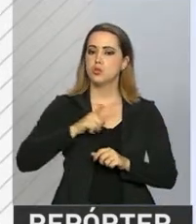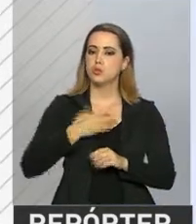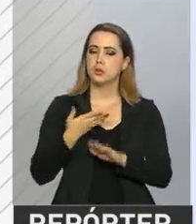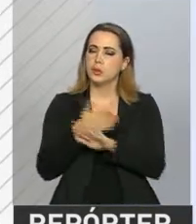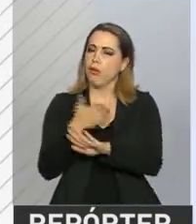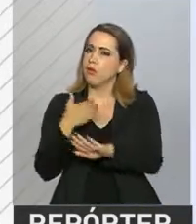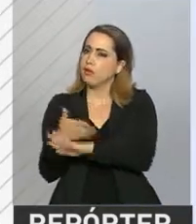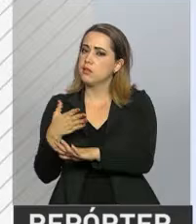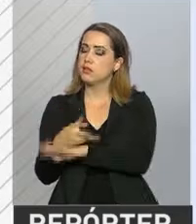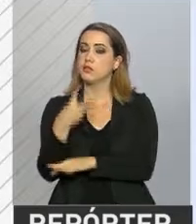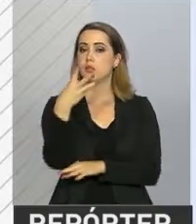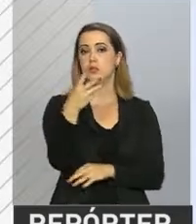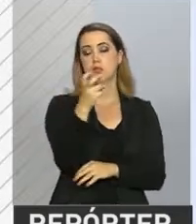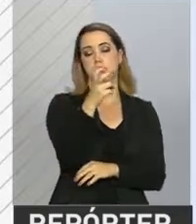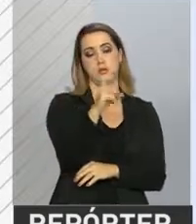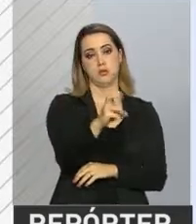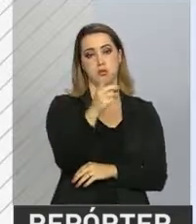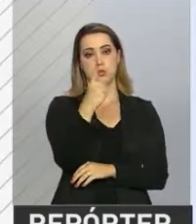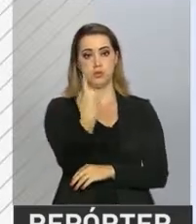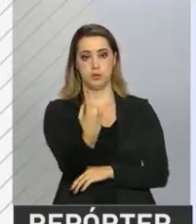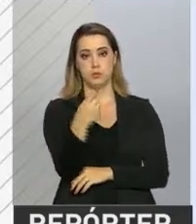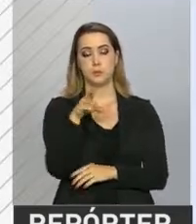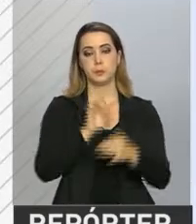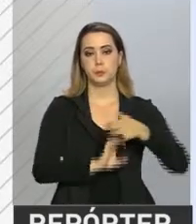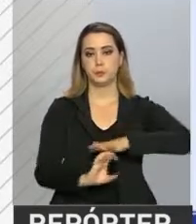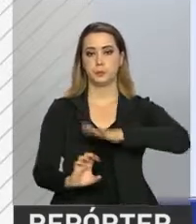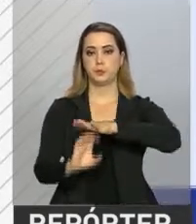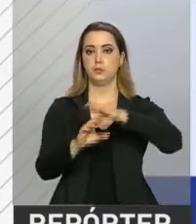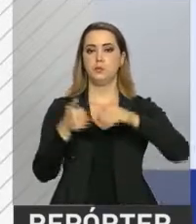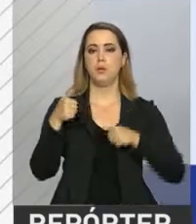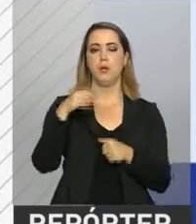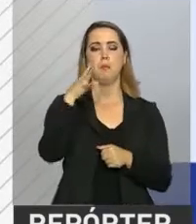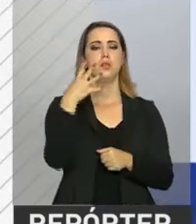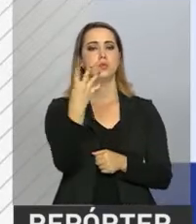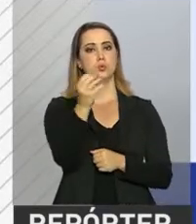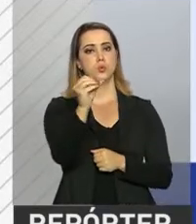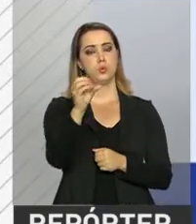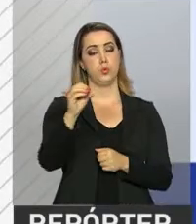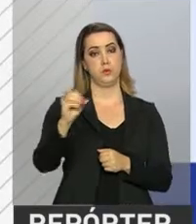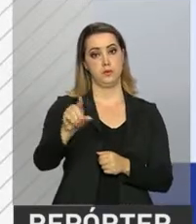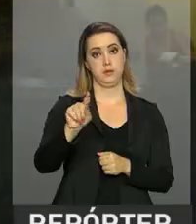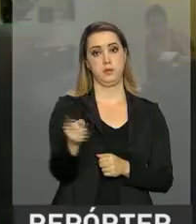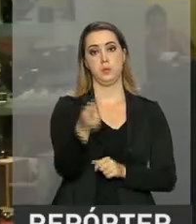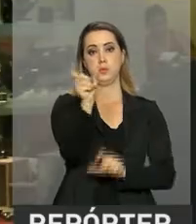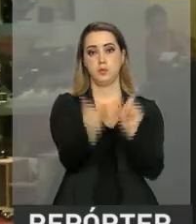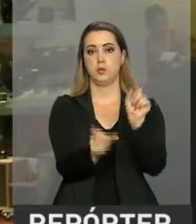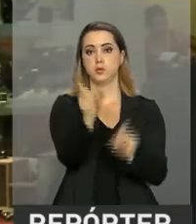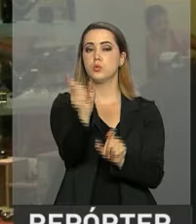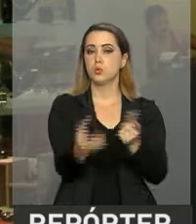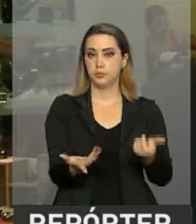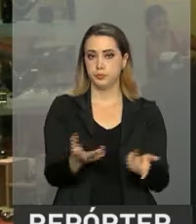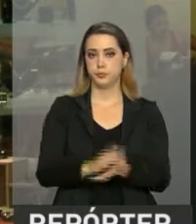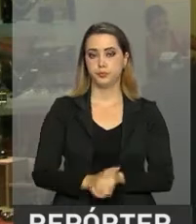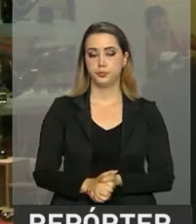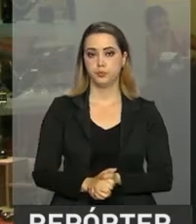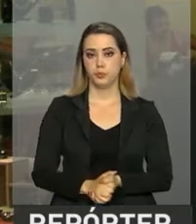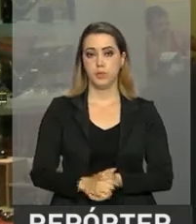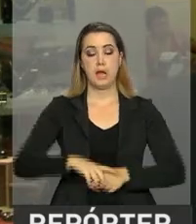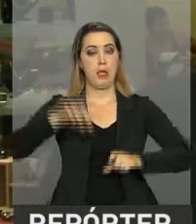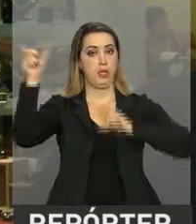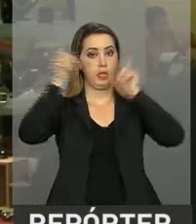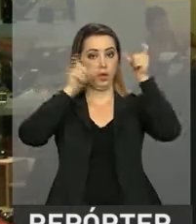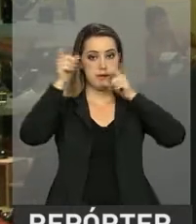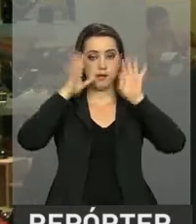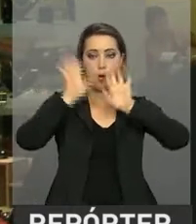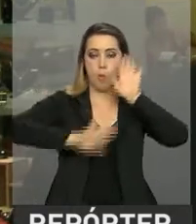de 351 empresas e quase 400 mil usuários cadastrados atenção e cuidado são coisas que a gente